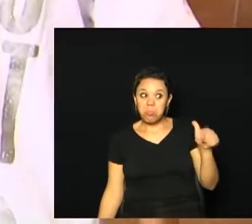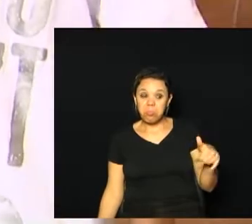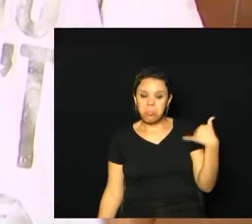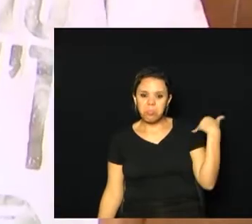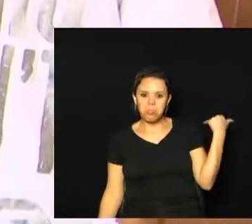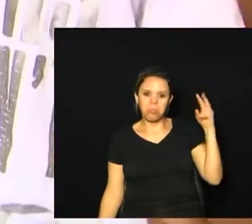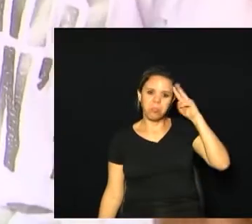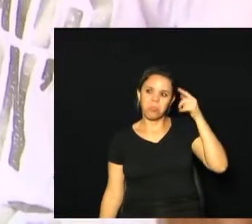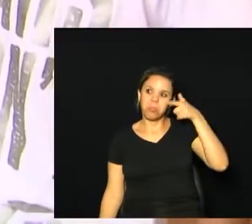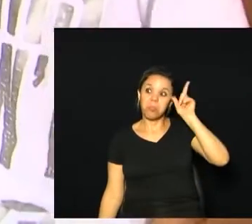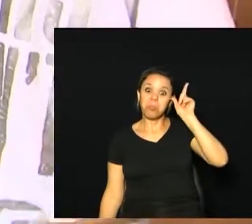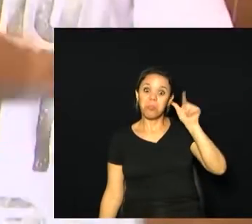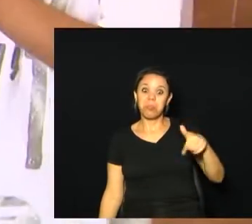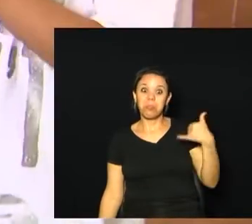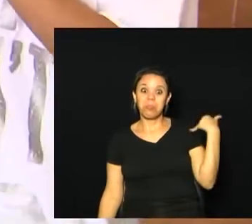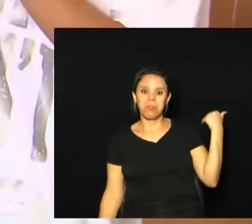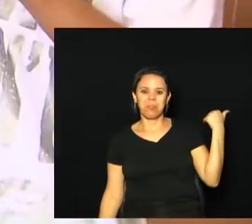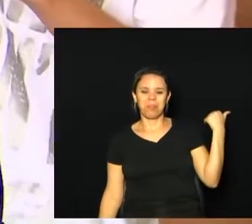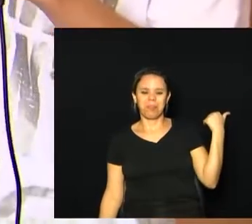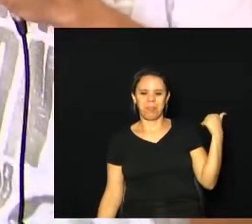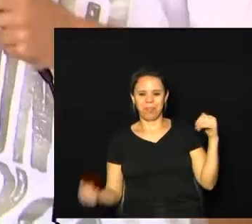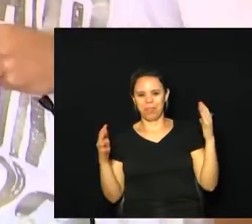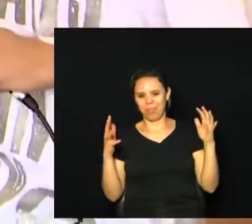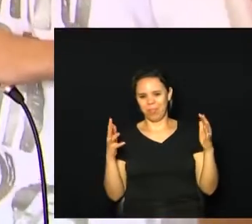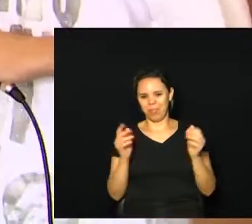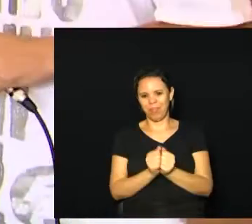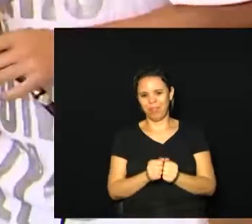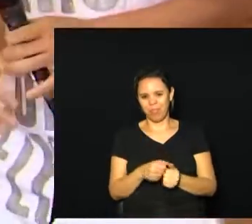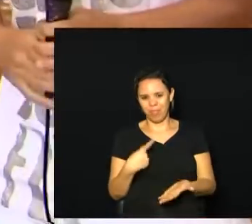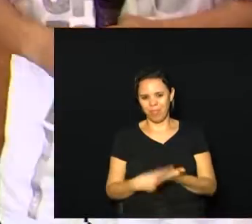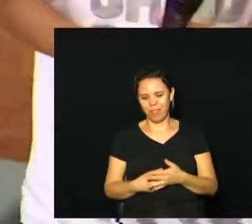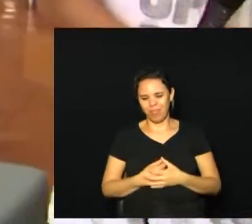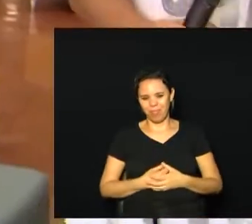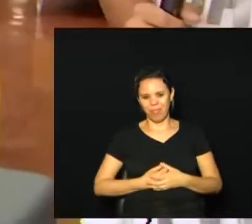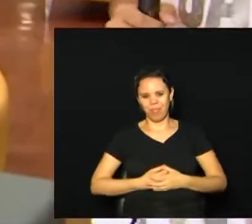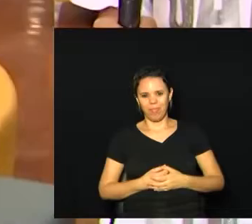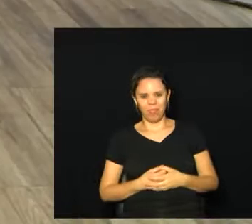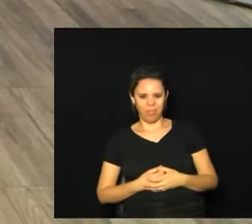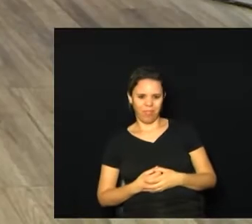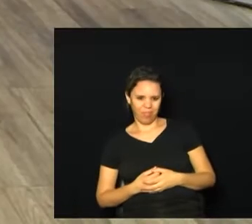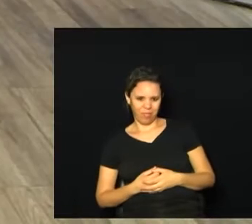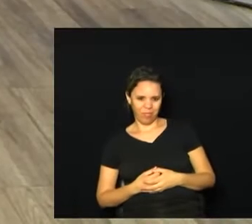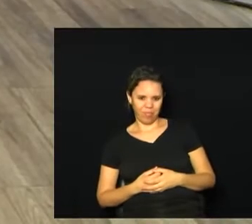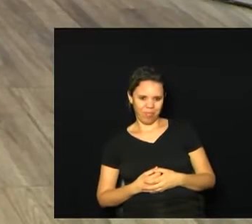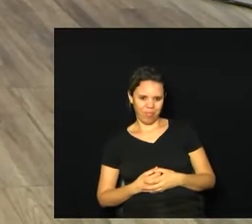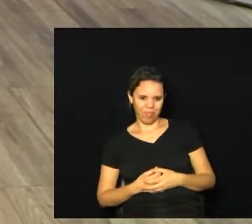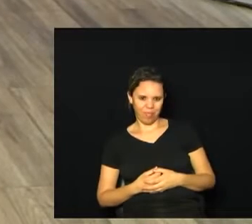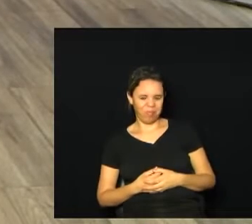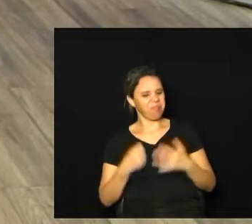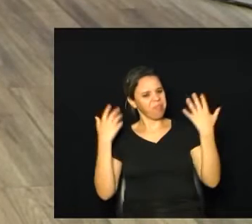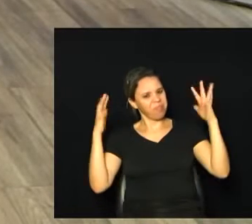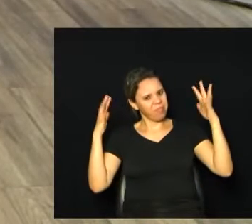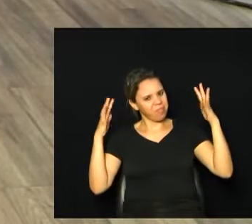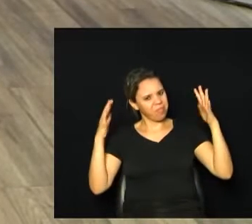fiz segunda-feira ontem, 17 anos. Valeu, garoto. Obrigado. Tamo junto. Eu volto com você, Gabriel. Então